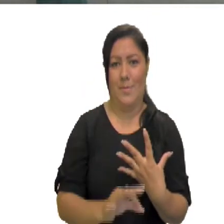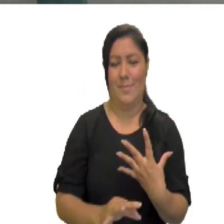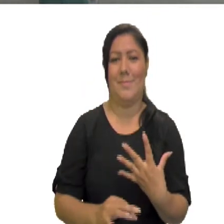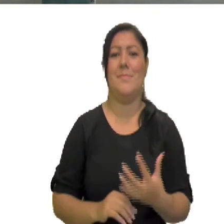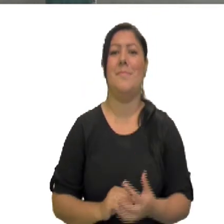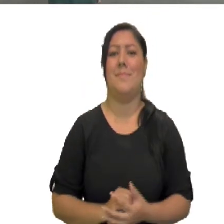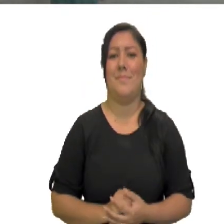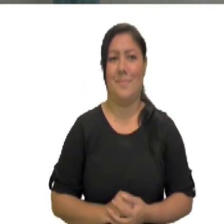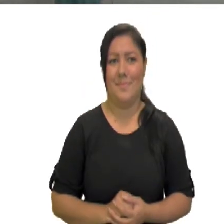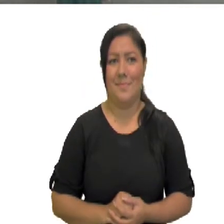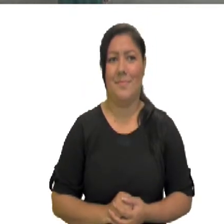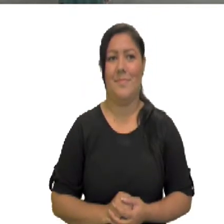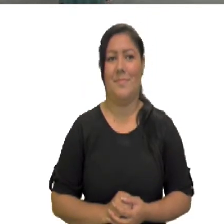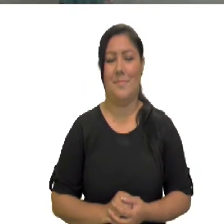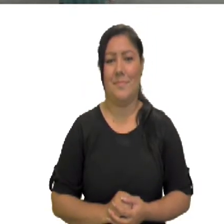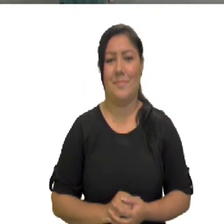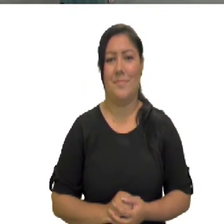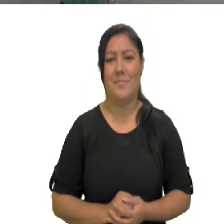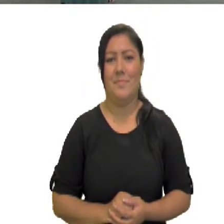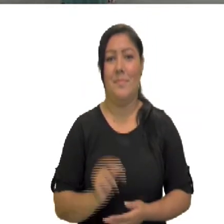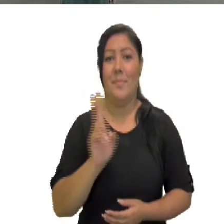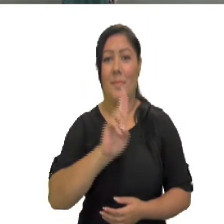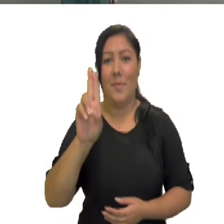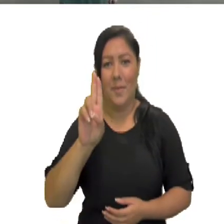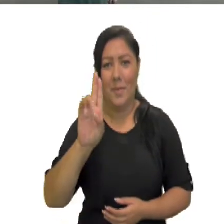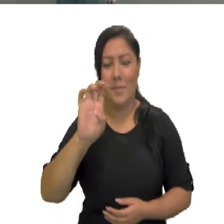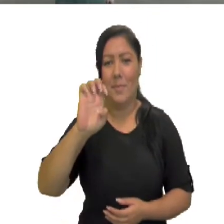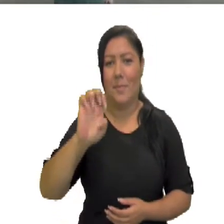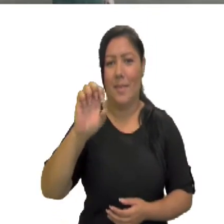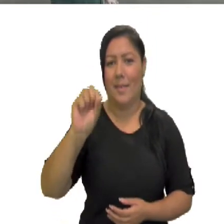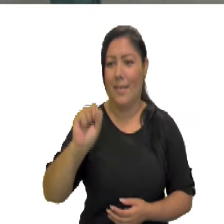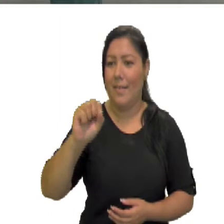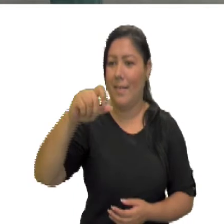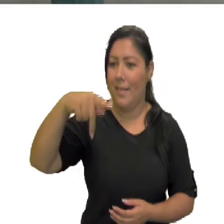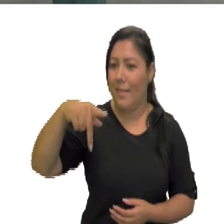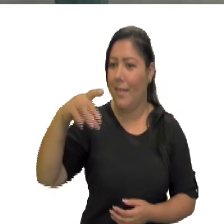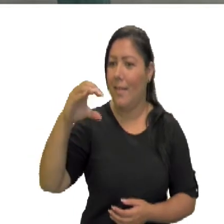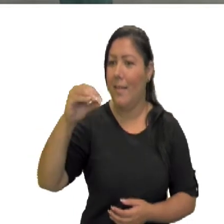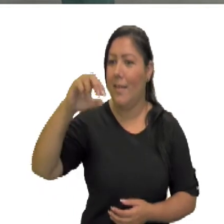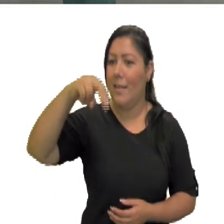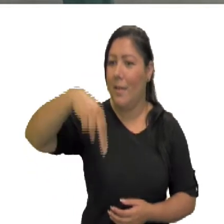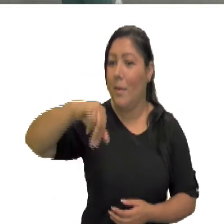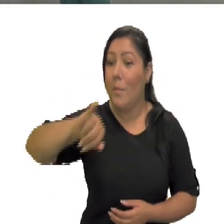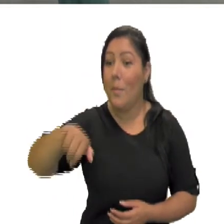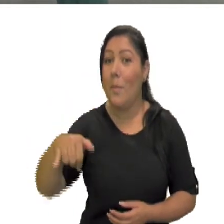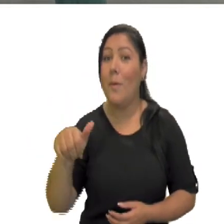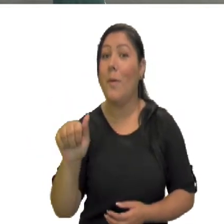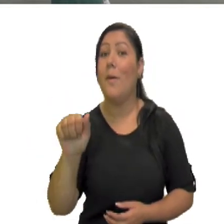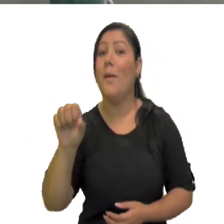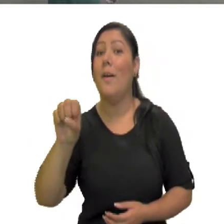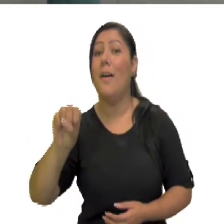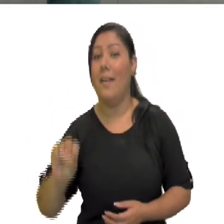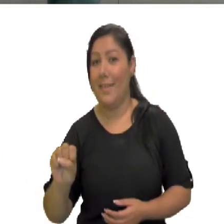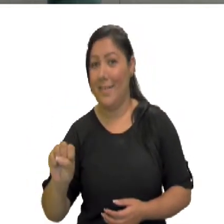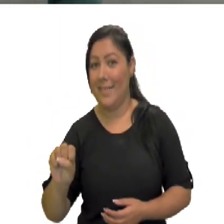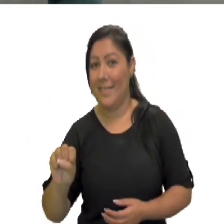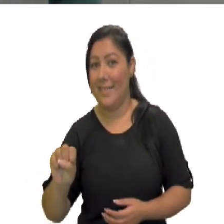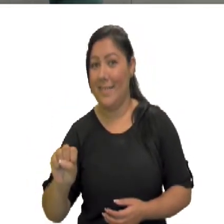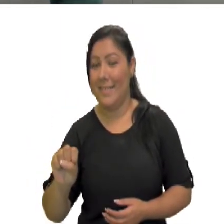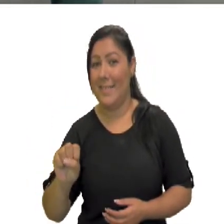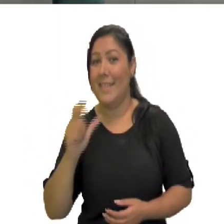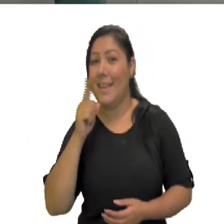popularmente chamados de esponjas do mar. Aí vocês vão lembrar lá do